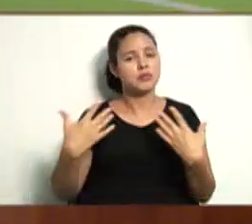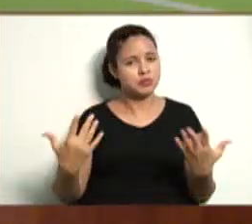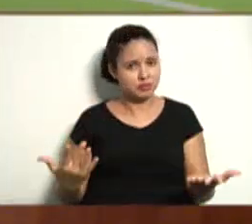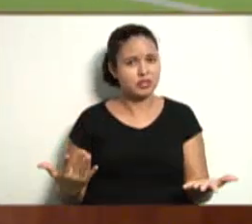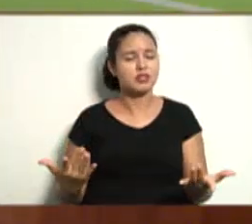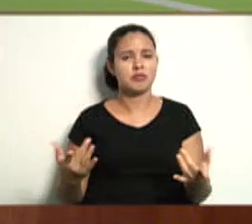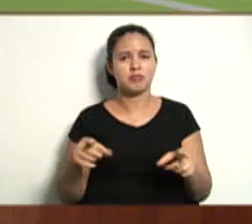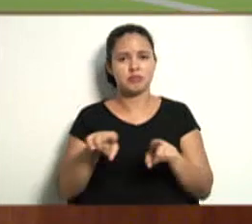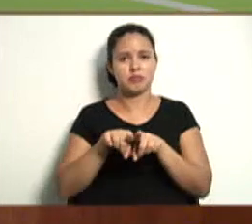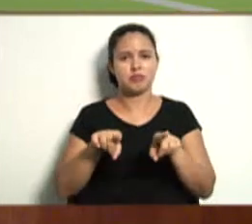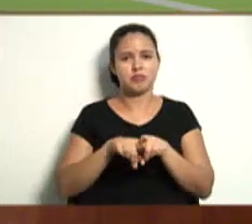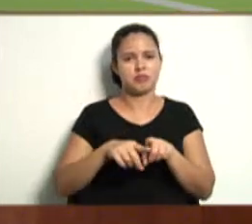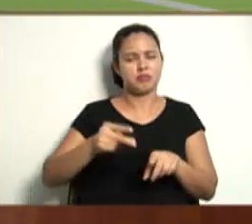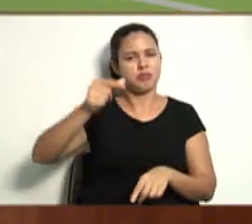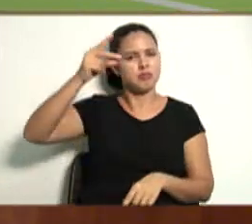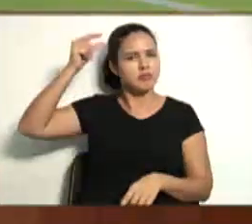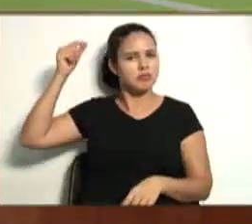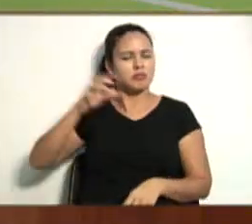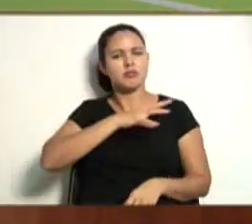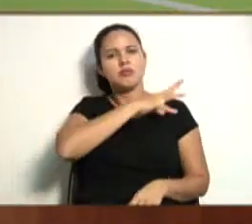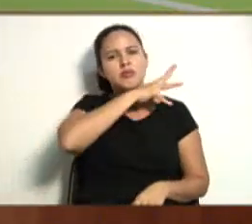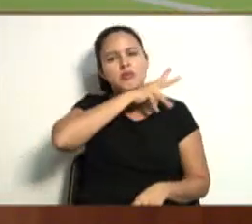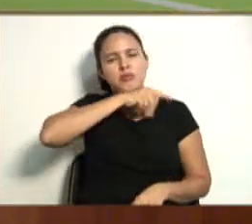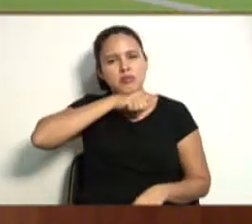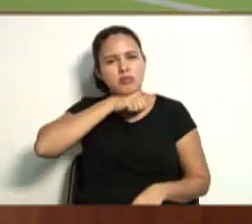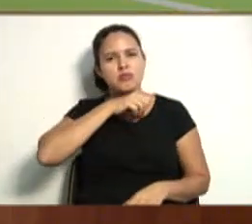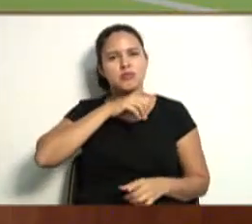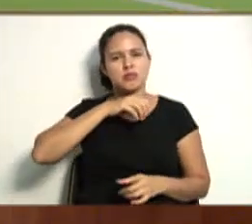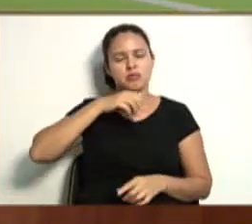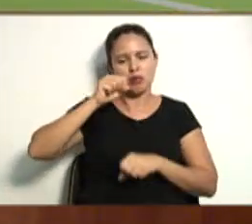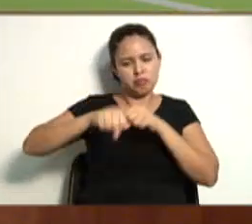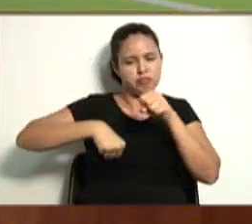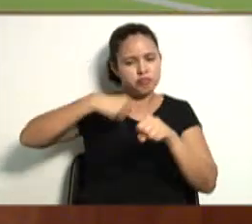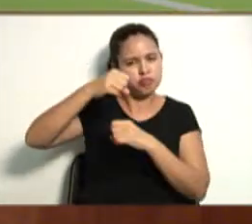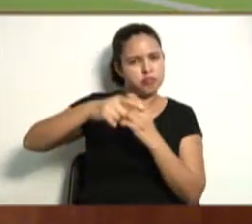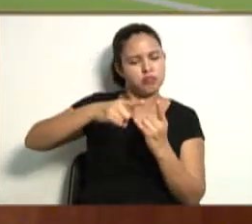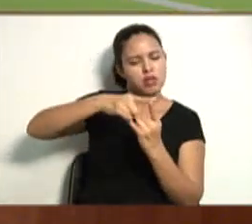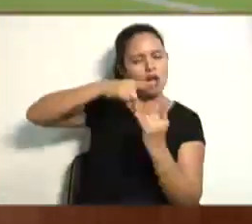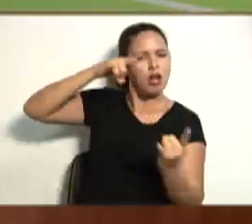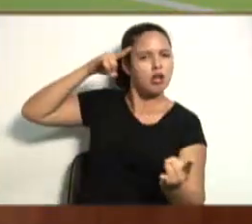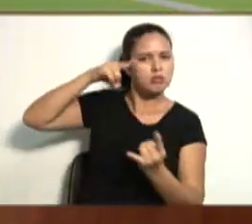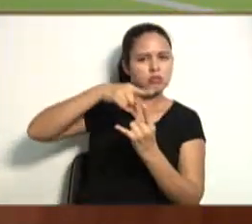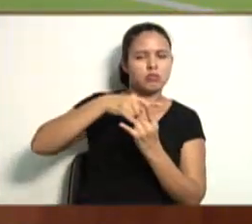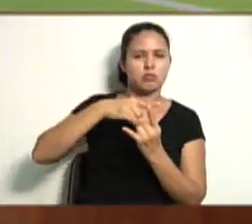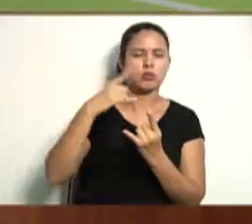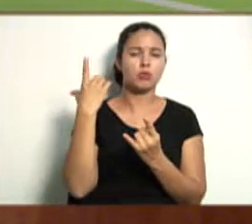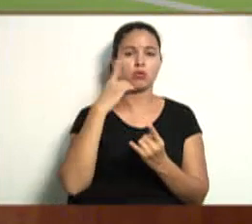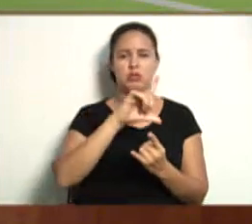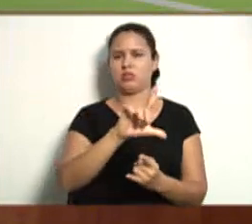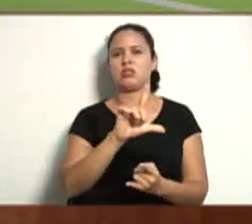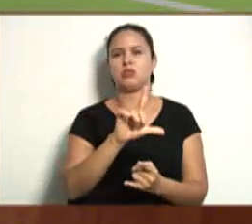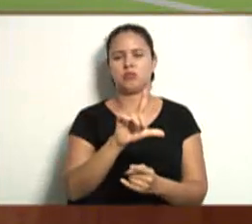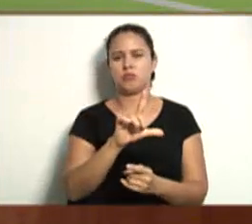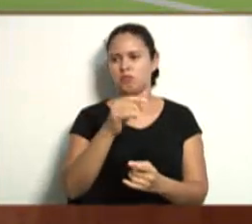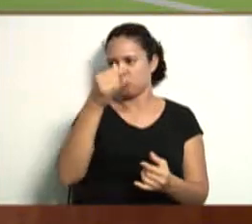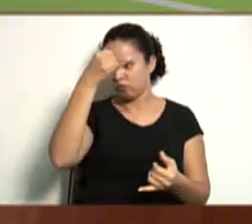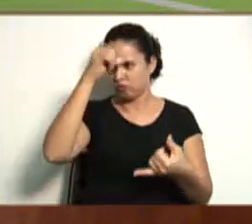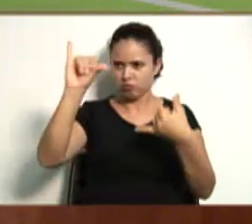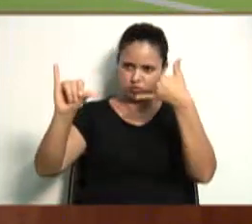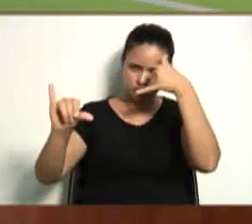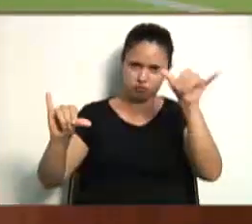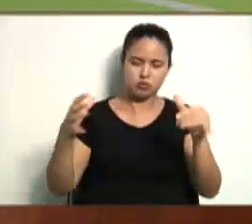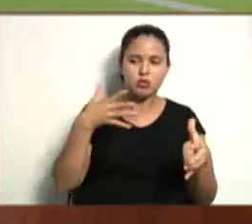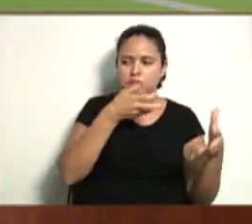dente de sabre. Veja, ele foi transformando a realidade, utilizando